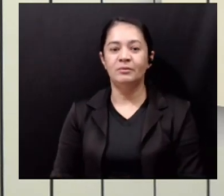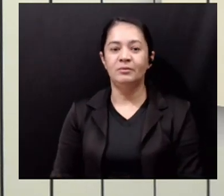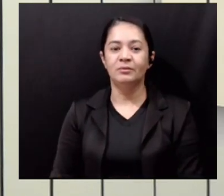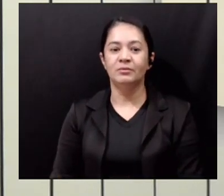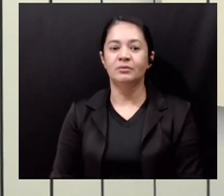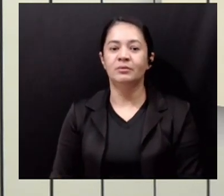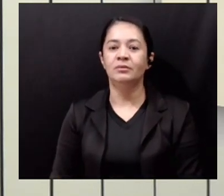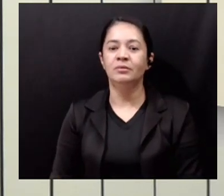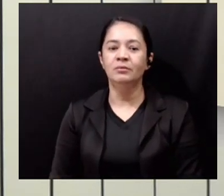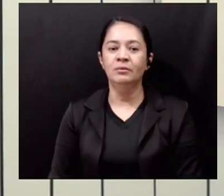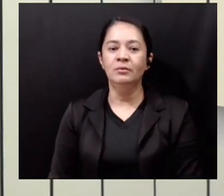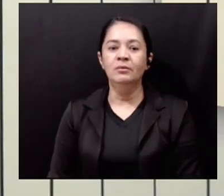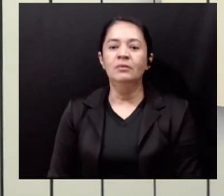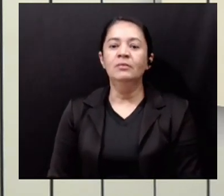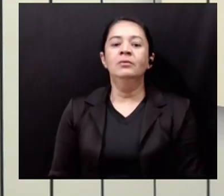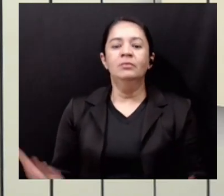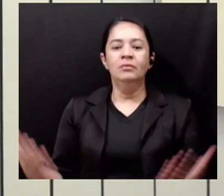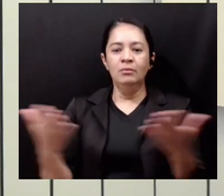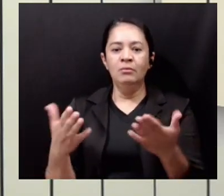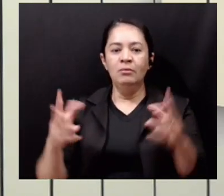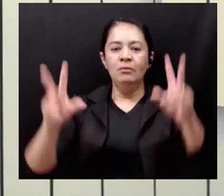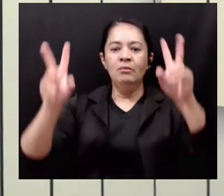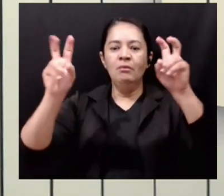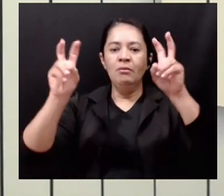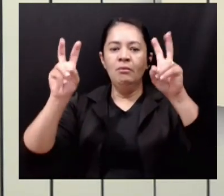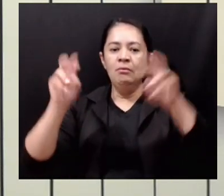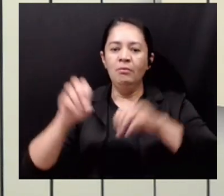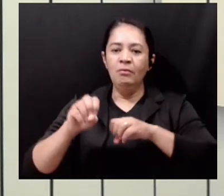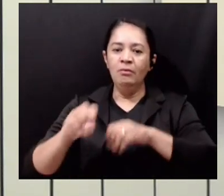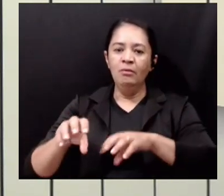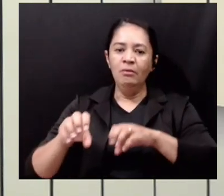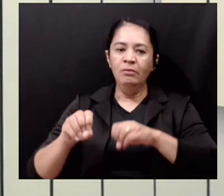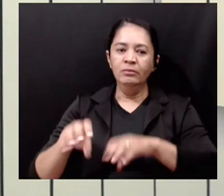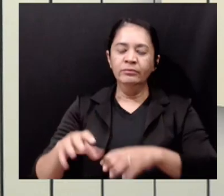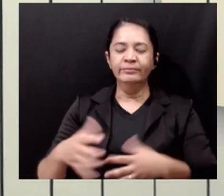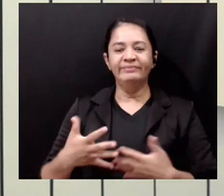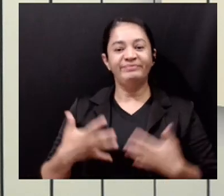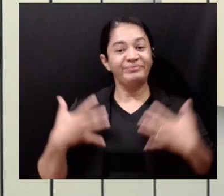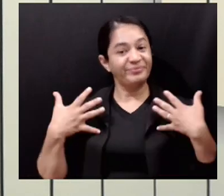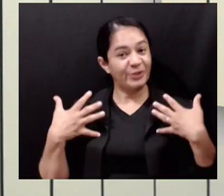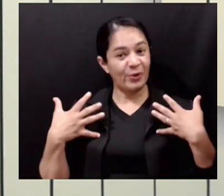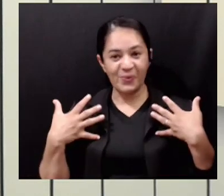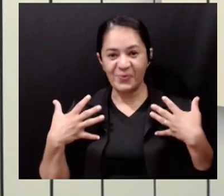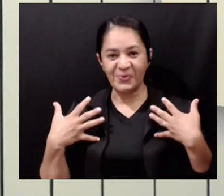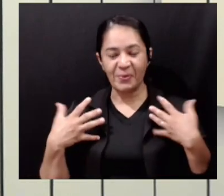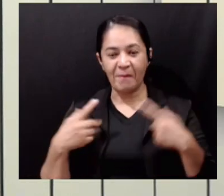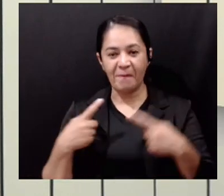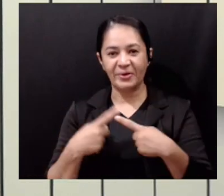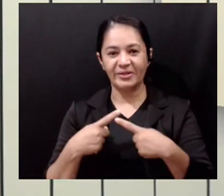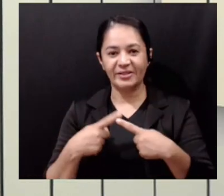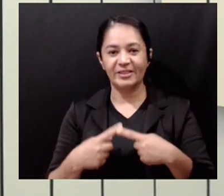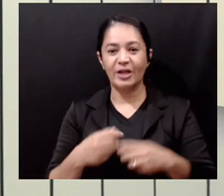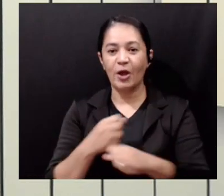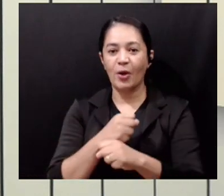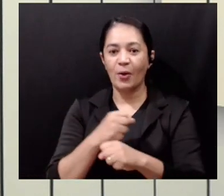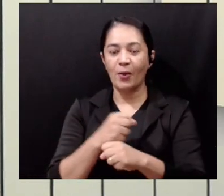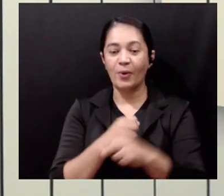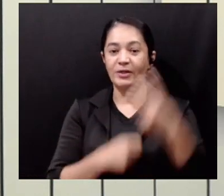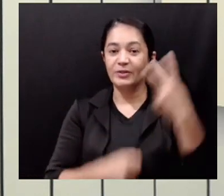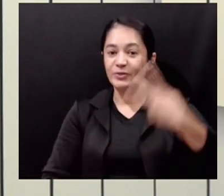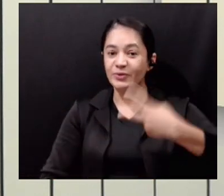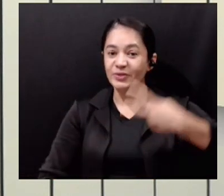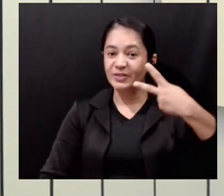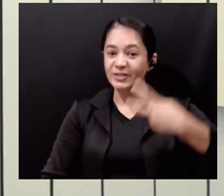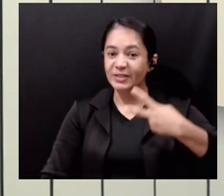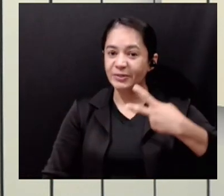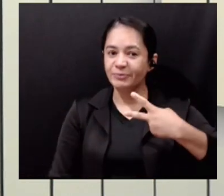sobre educação. Olha, gente, um orgulho para nós, porque pelo segundo ano consecutivo, alunos da Unicamp venceram